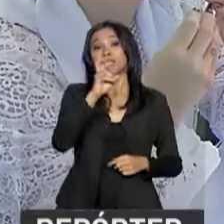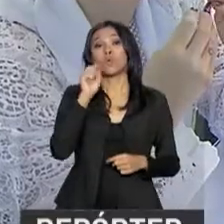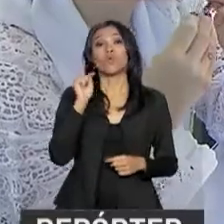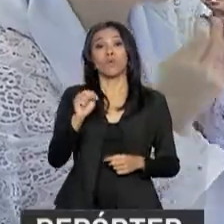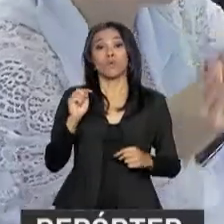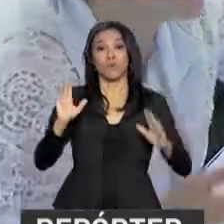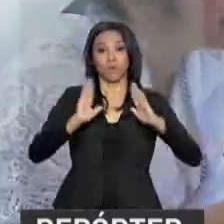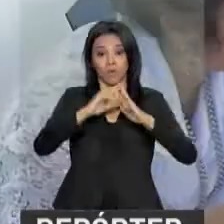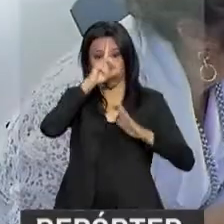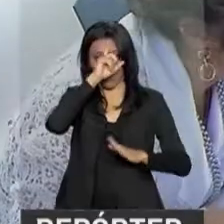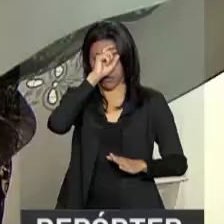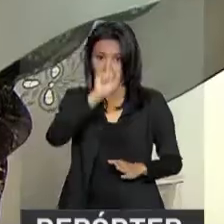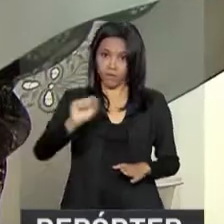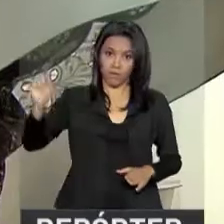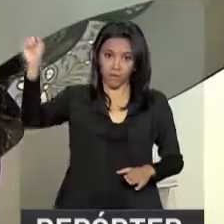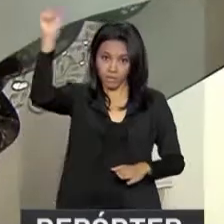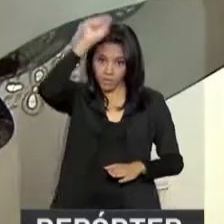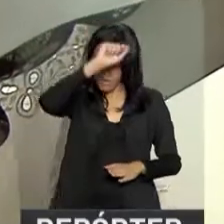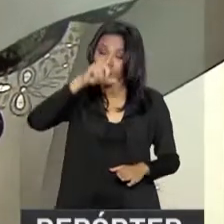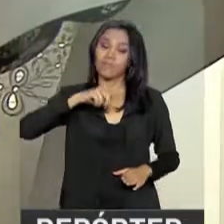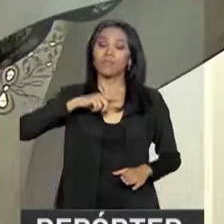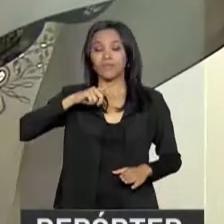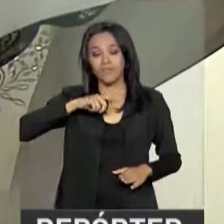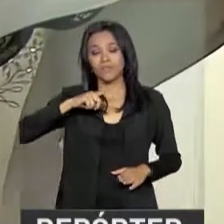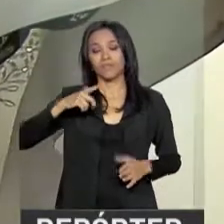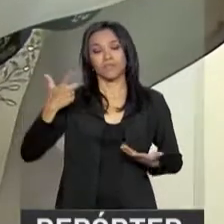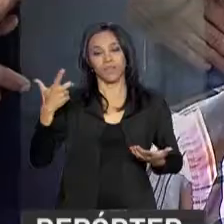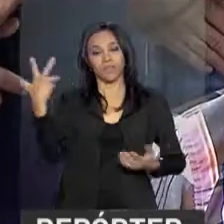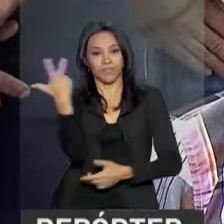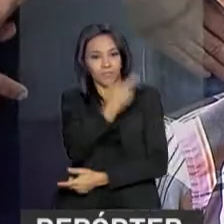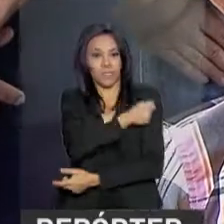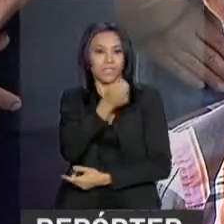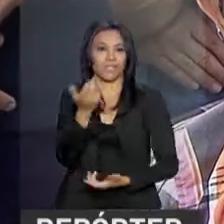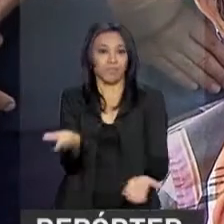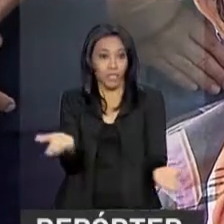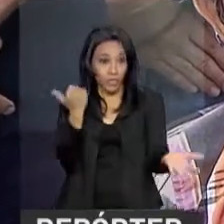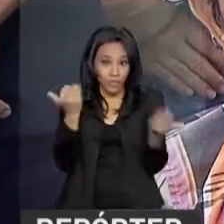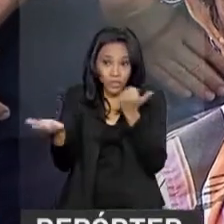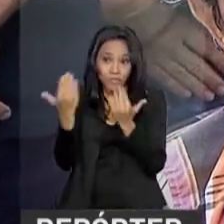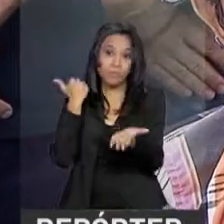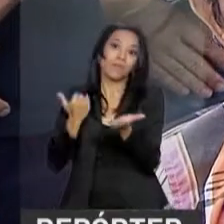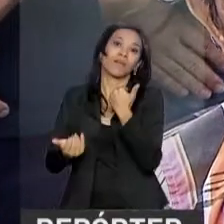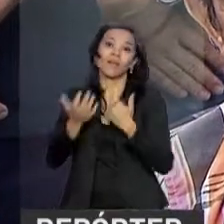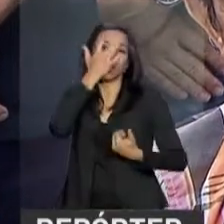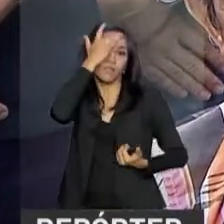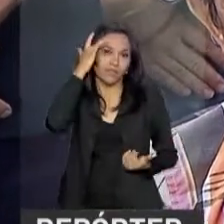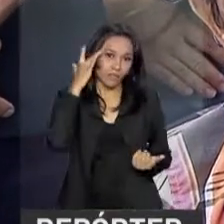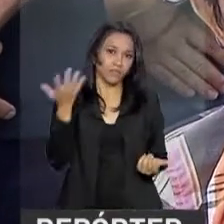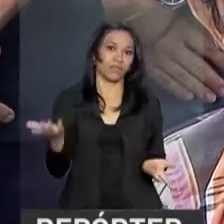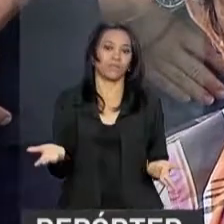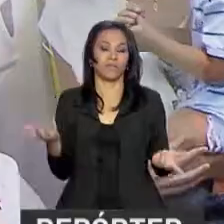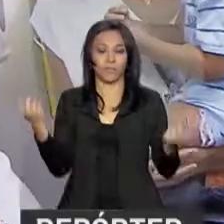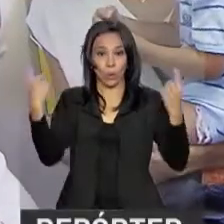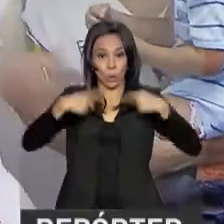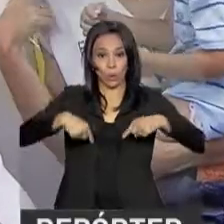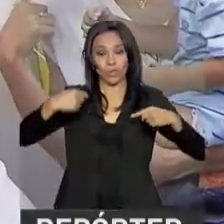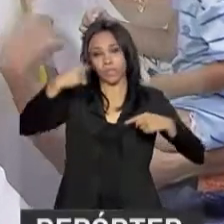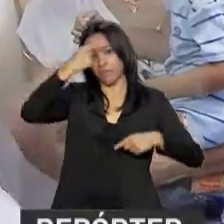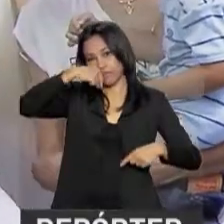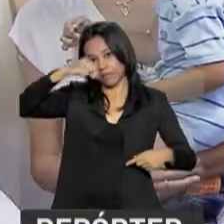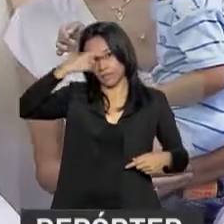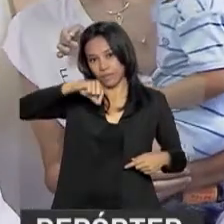todo o país funcionaram em esquema de mutirão no último sábado para o chamado Dia D contra a gripe, que faz parte da